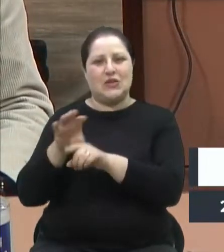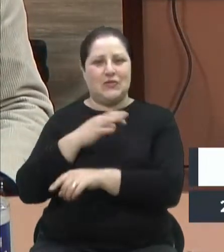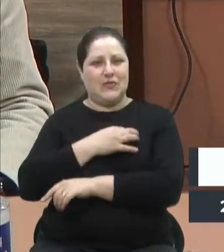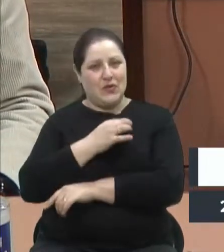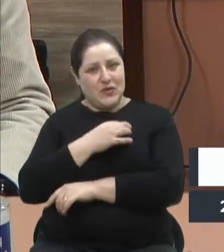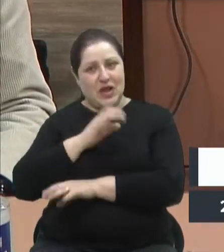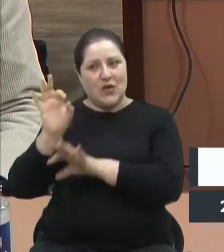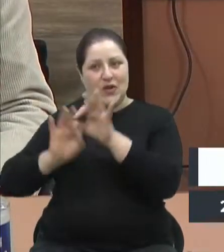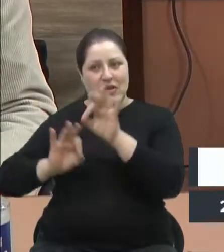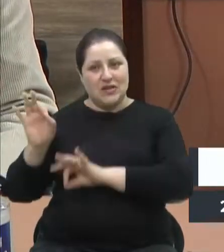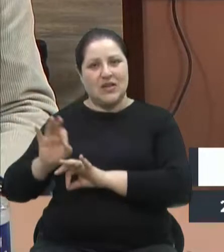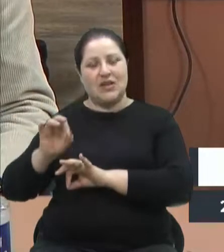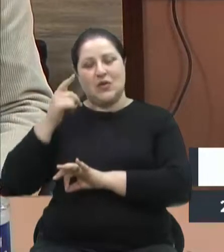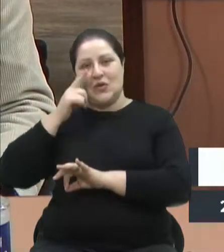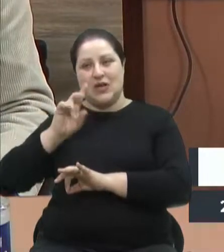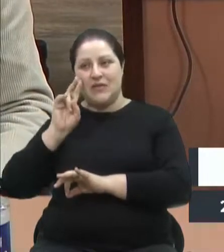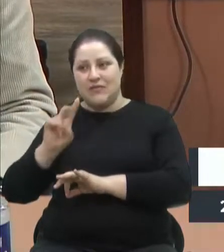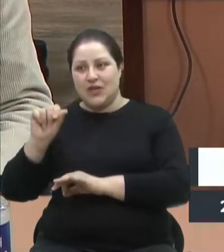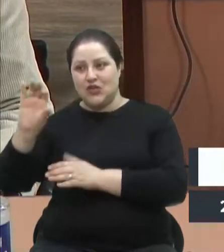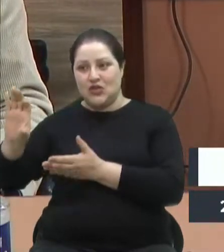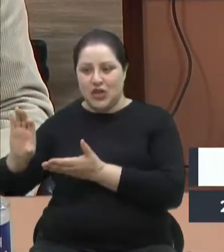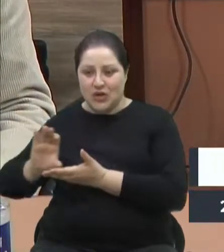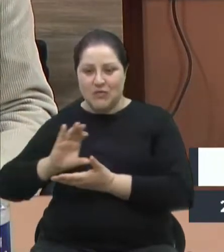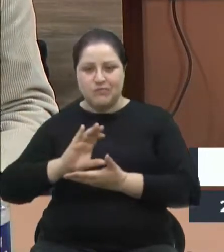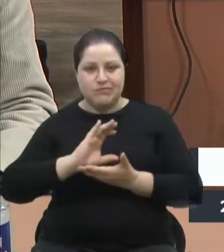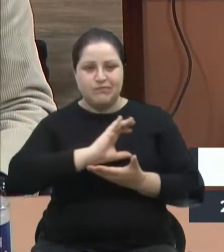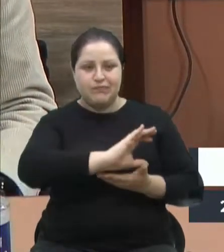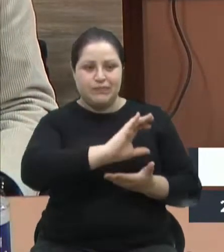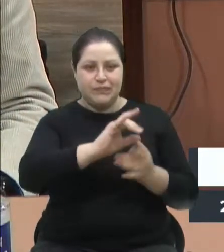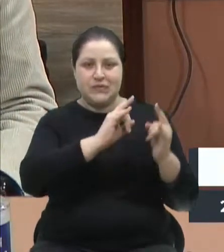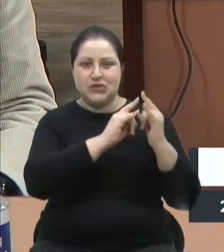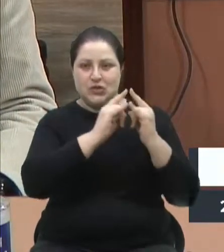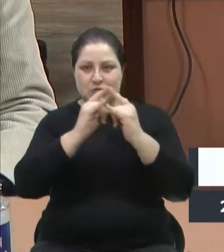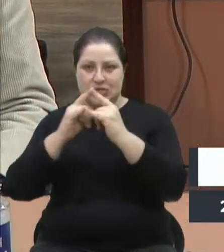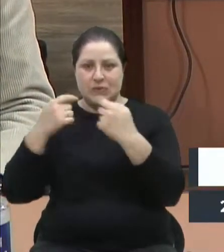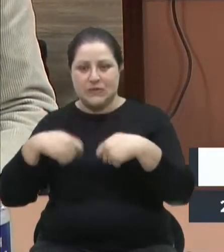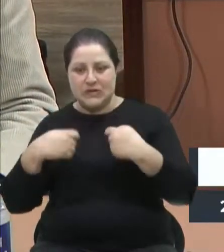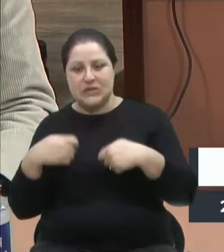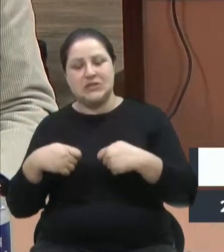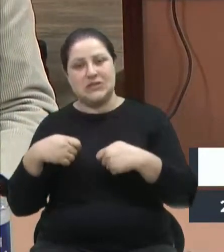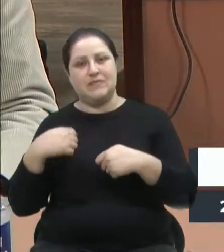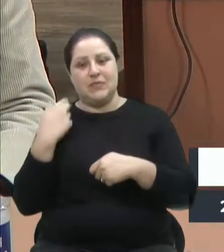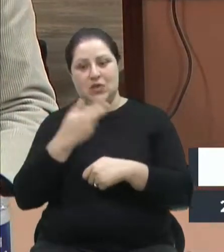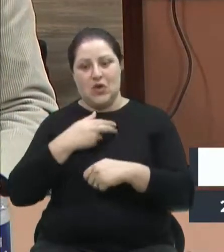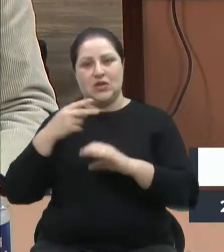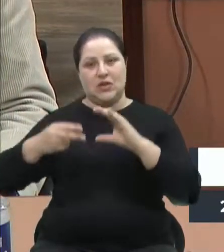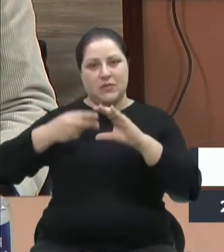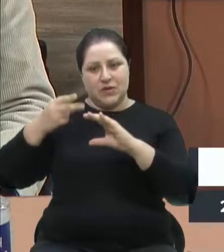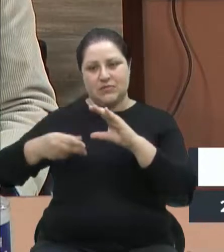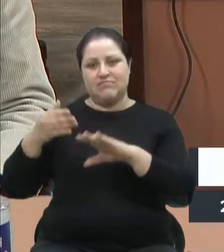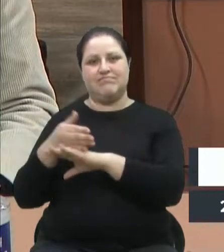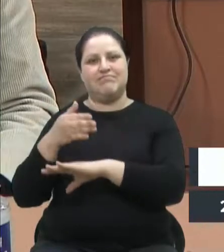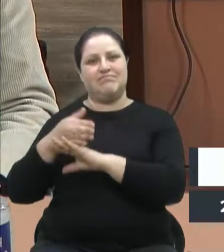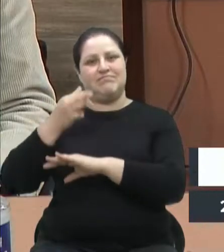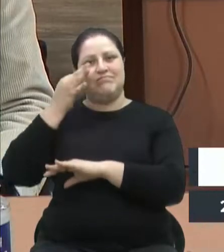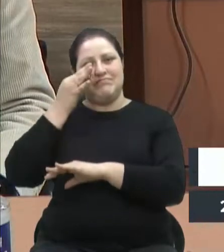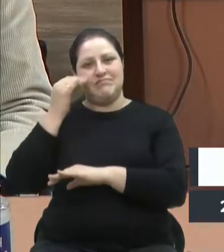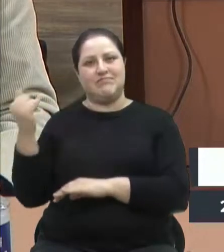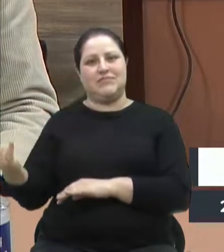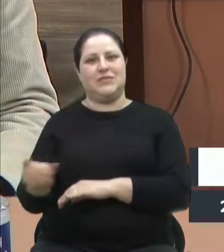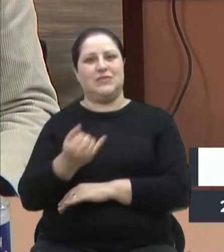e ver para onde vão esses recursos a gente ter essa confiança então poder estar como Câmara de Vereadores lá também foi muito